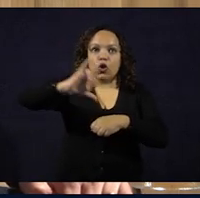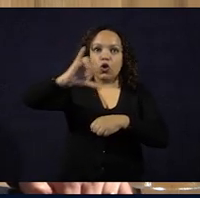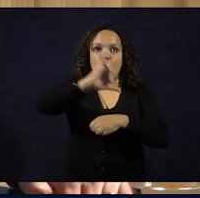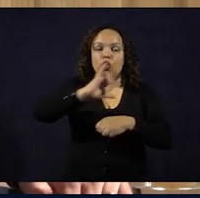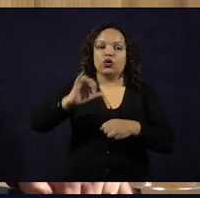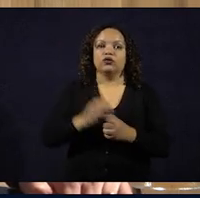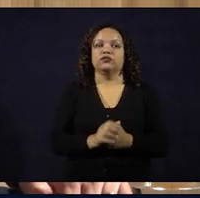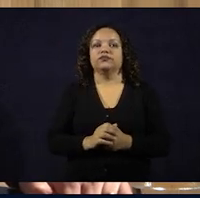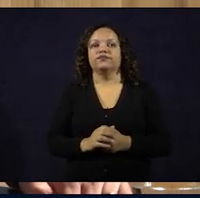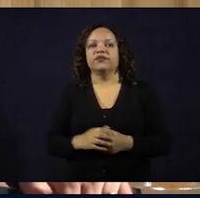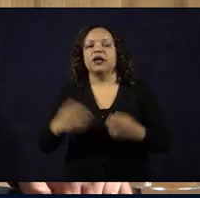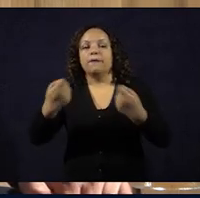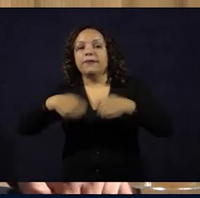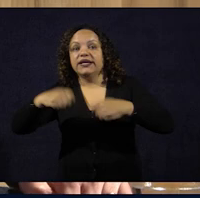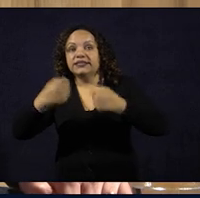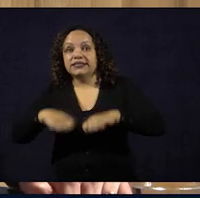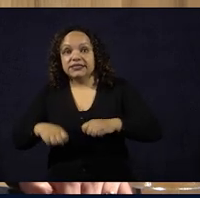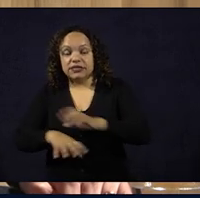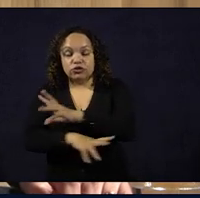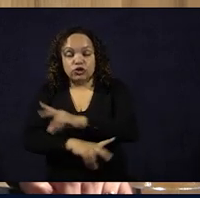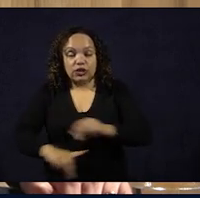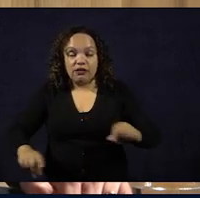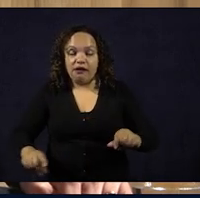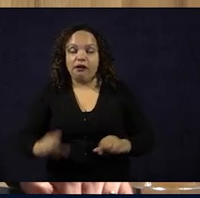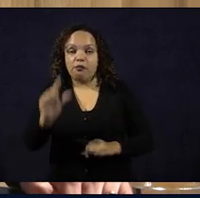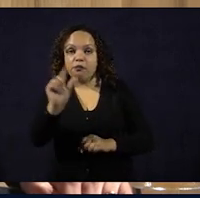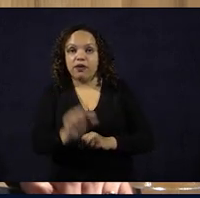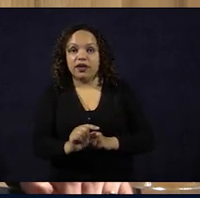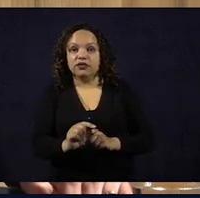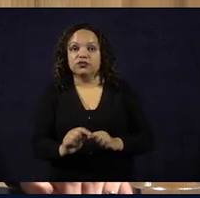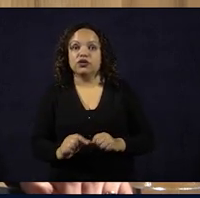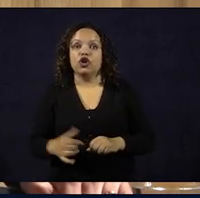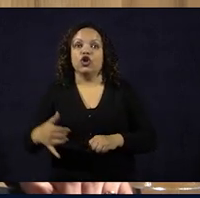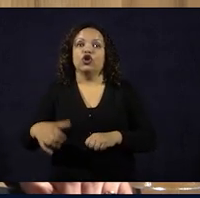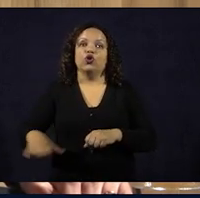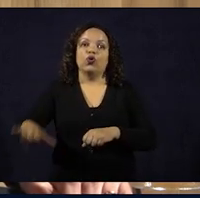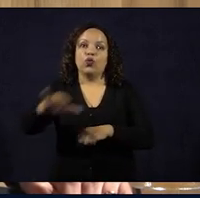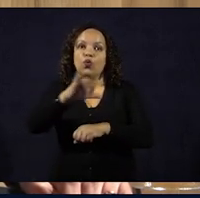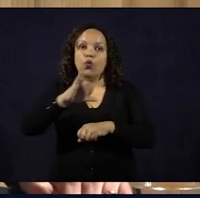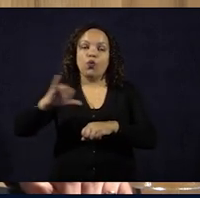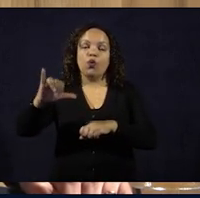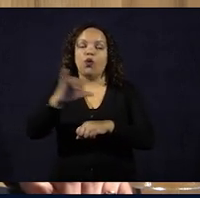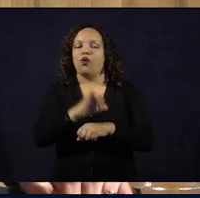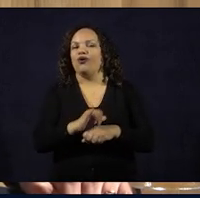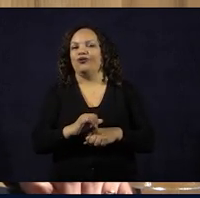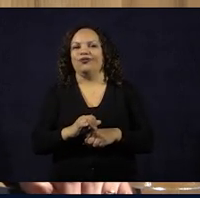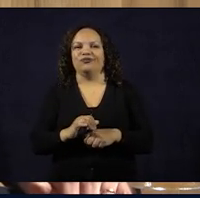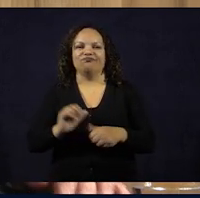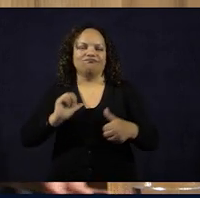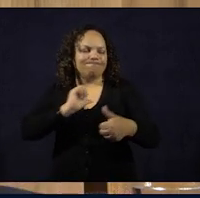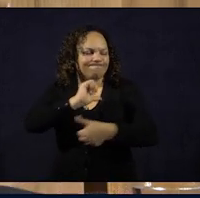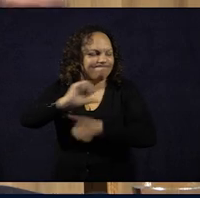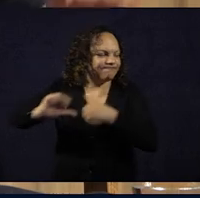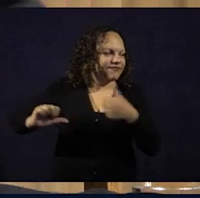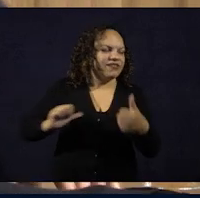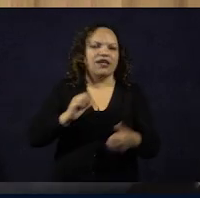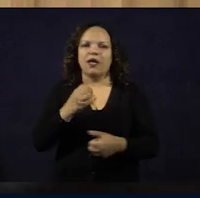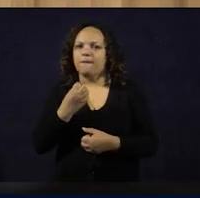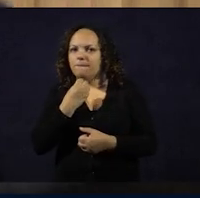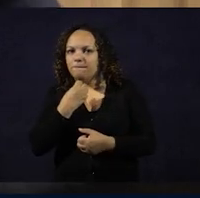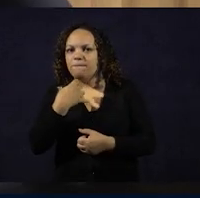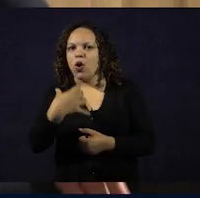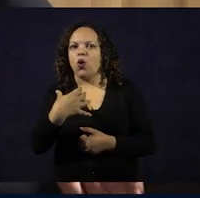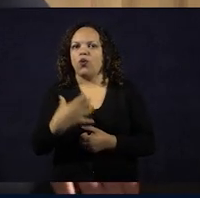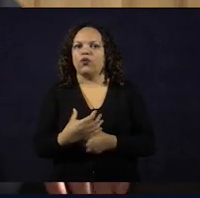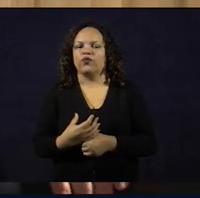aspecto então a gente precisar de menos terra para isso e o óleo é um óleo extremamente versátil a composição do óleo é uma composição do óleo que a gente primeiro né